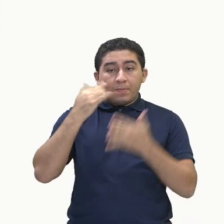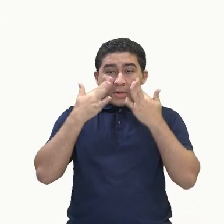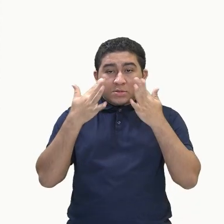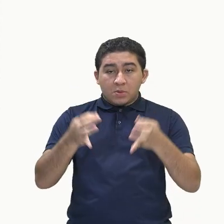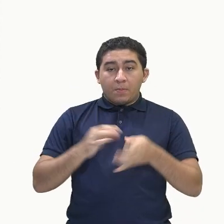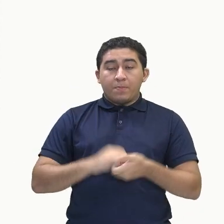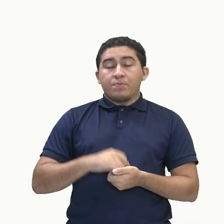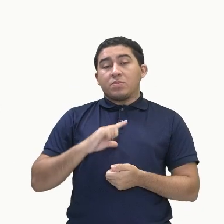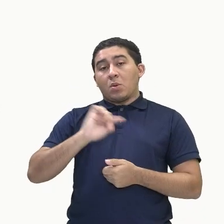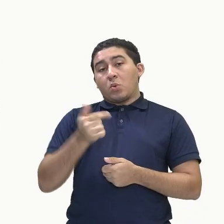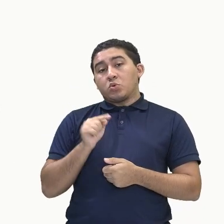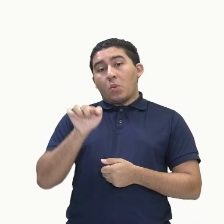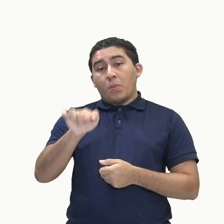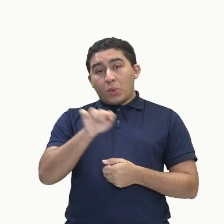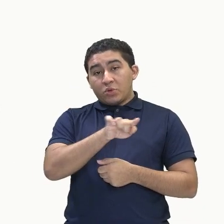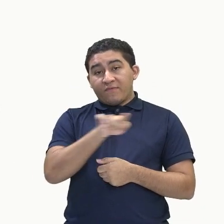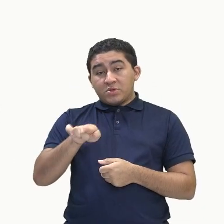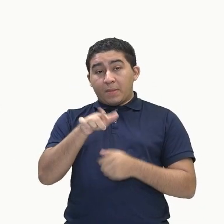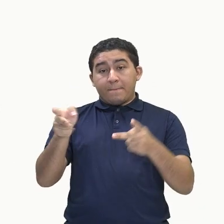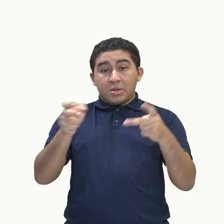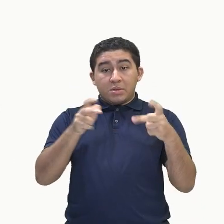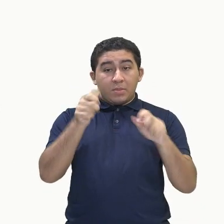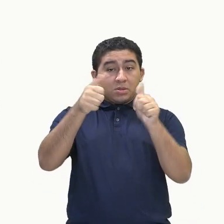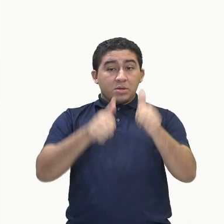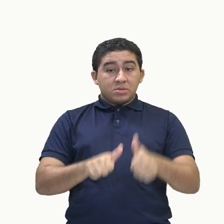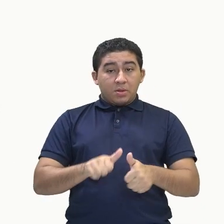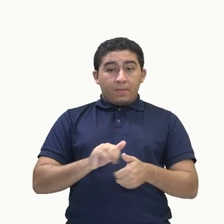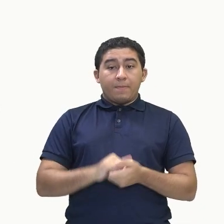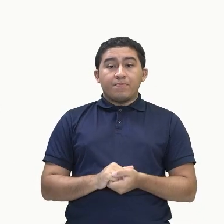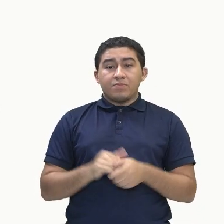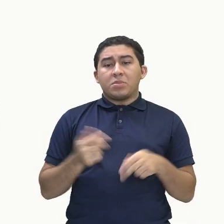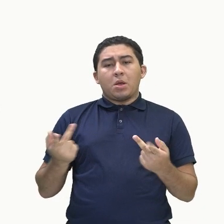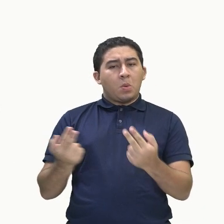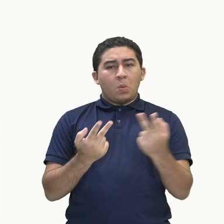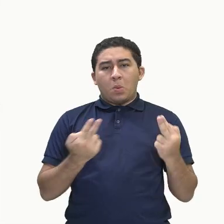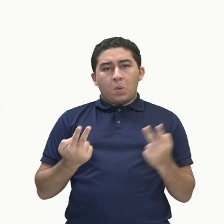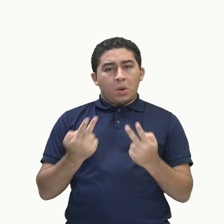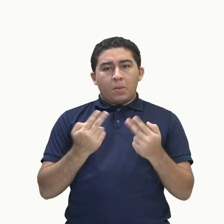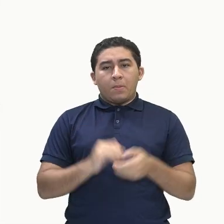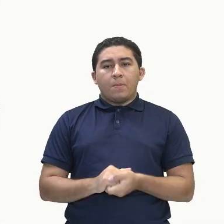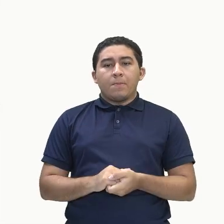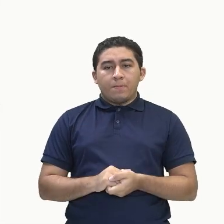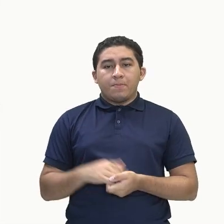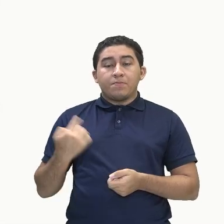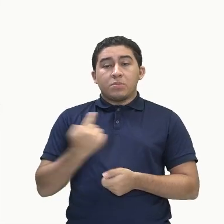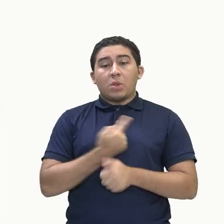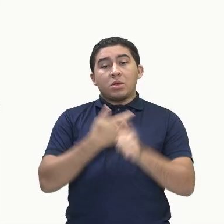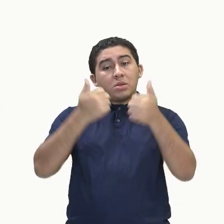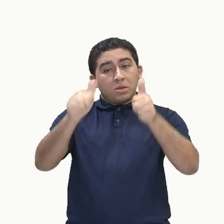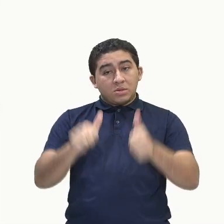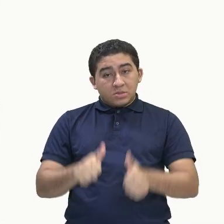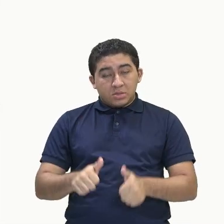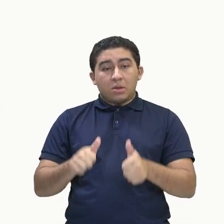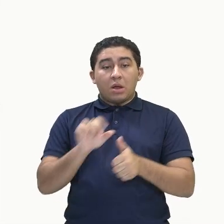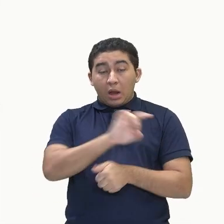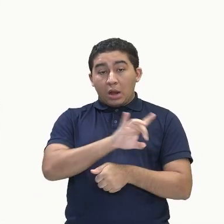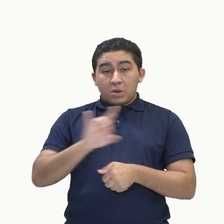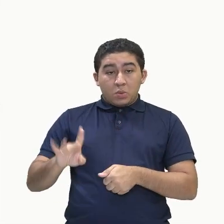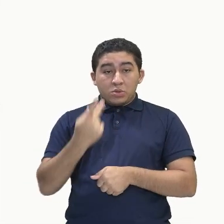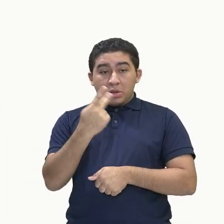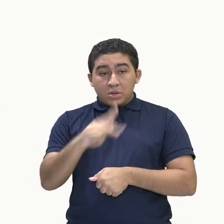outros pontos, olha, para vocês observarem. E aí, a mesma coisa, olha, a gente vai verificando cada um dos pontos,